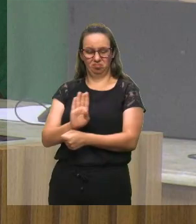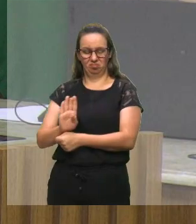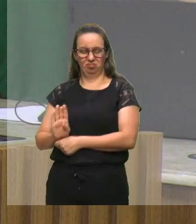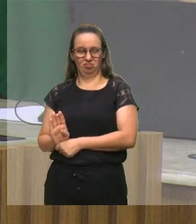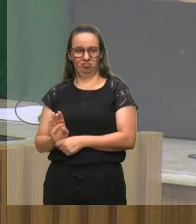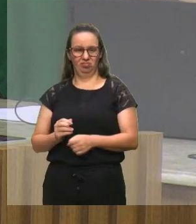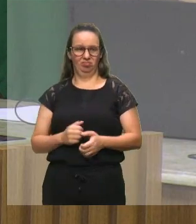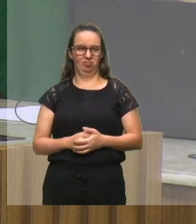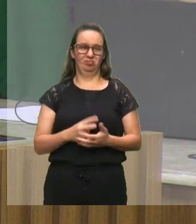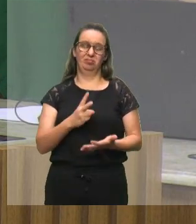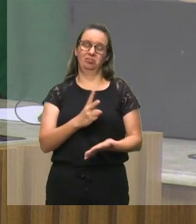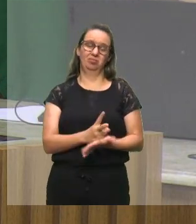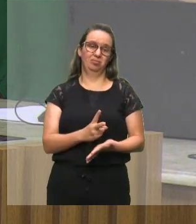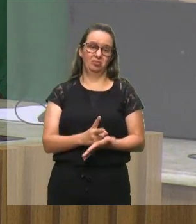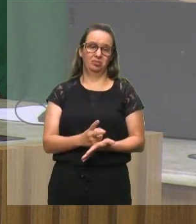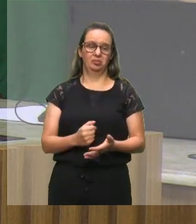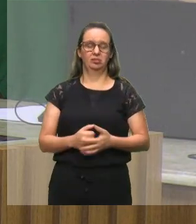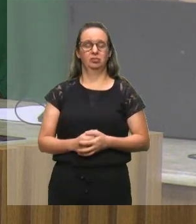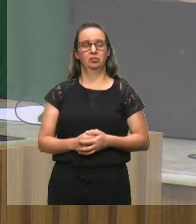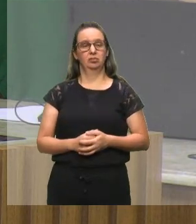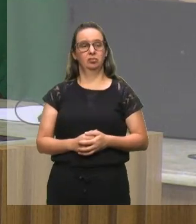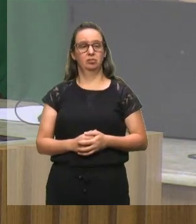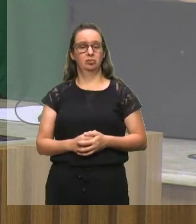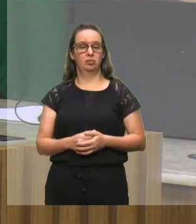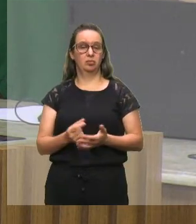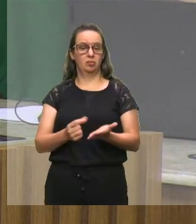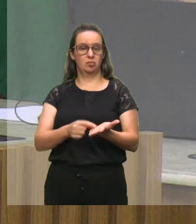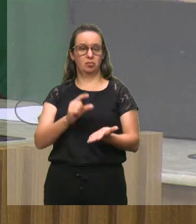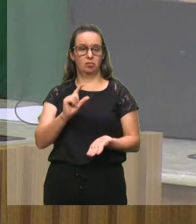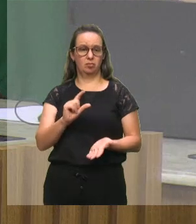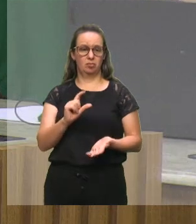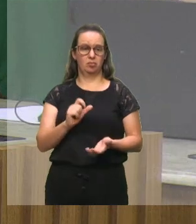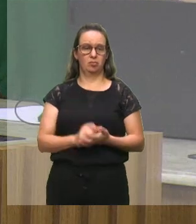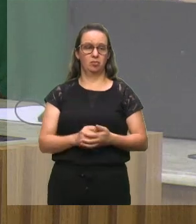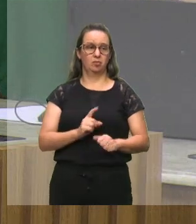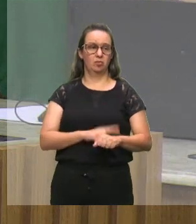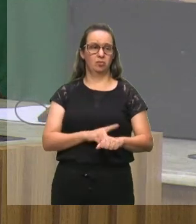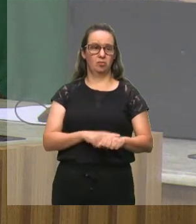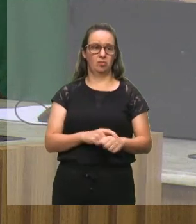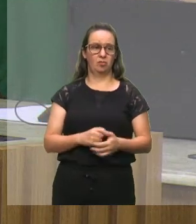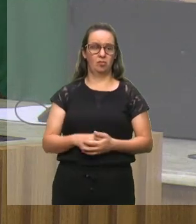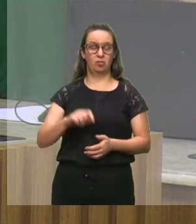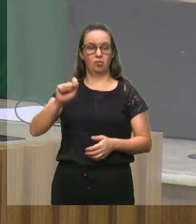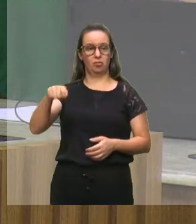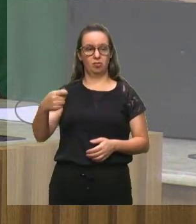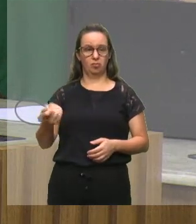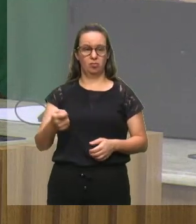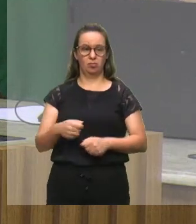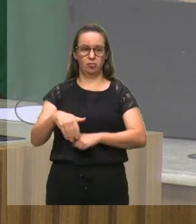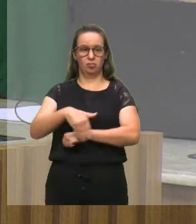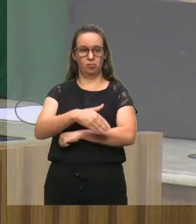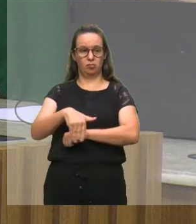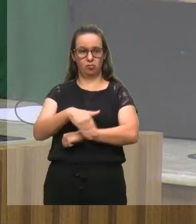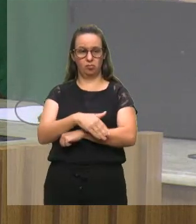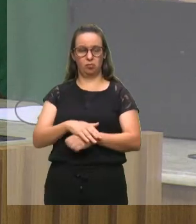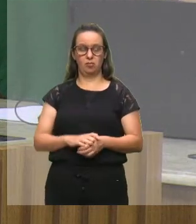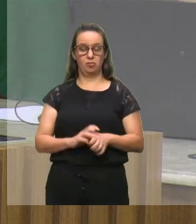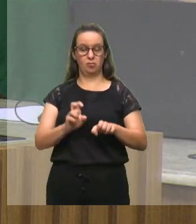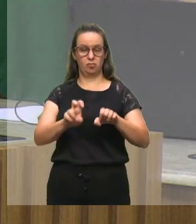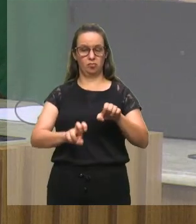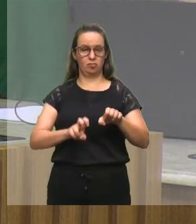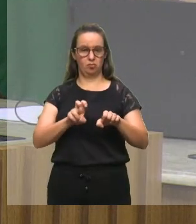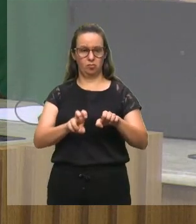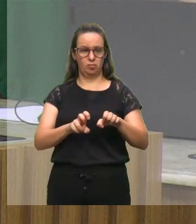que temporariamente. Sinalização de marginais das linhas férreas. Nós sabemos que várias marginais foram abertas,